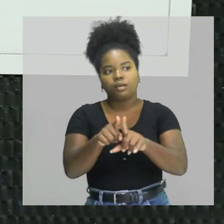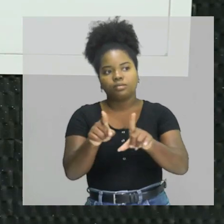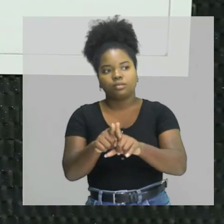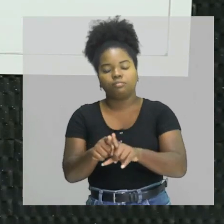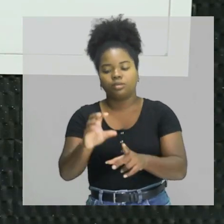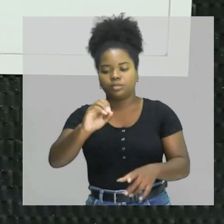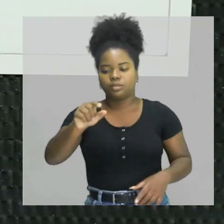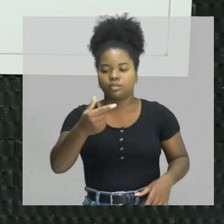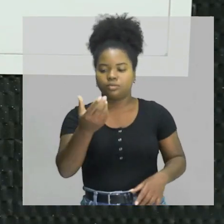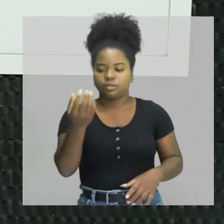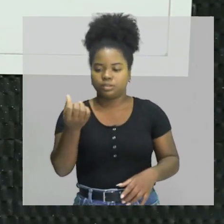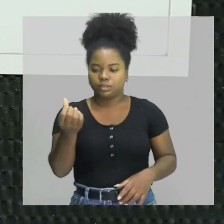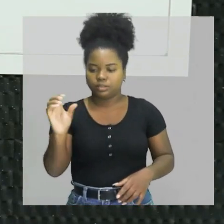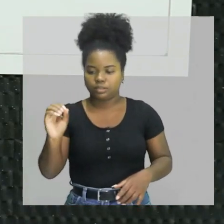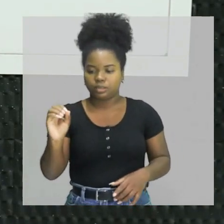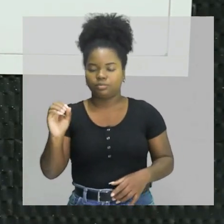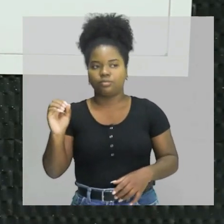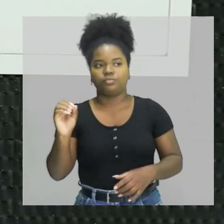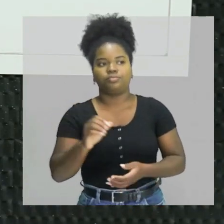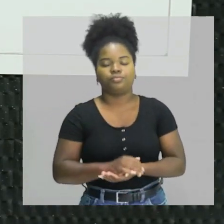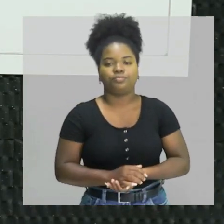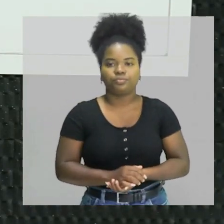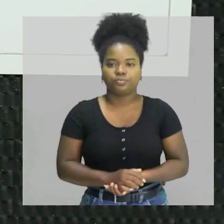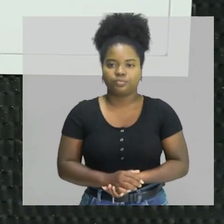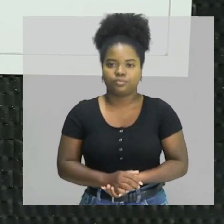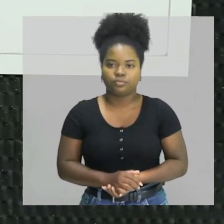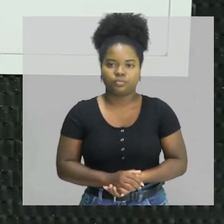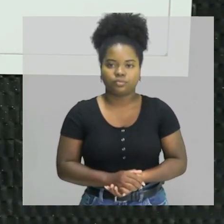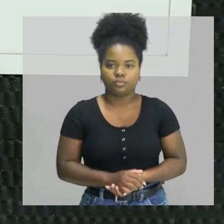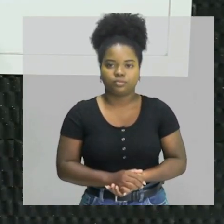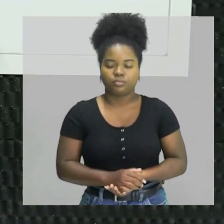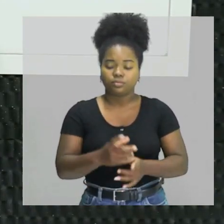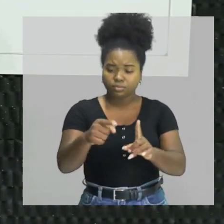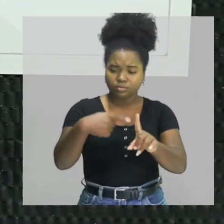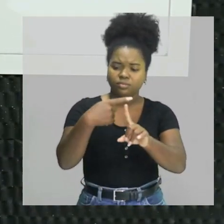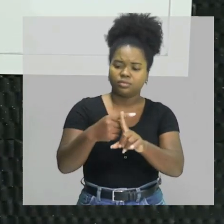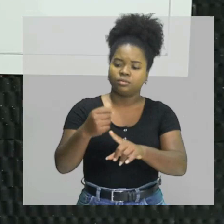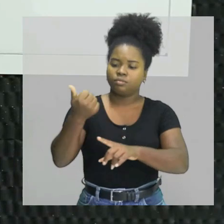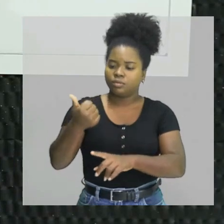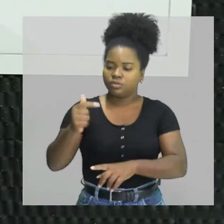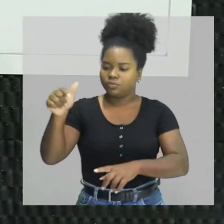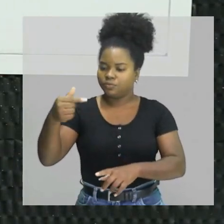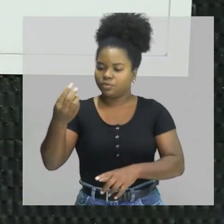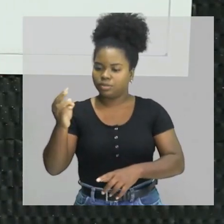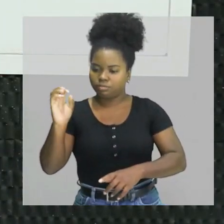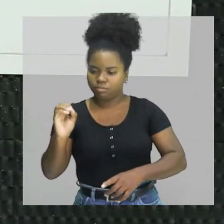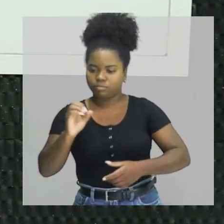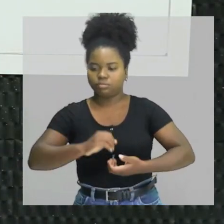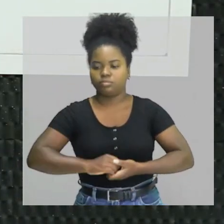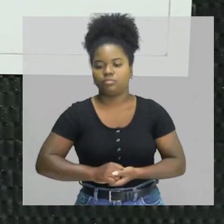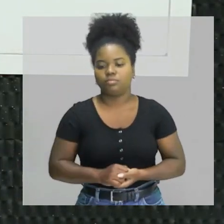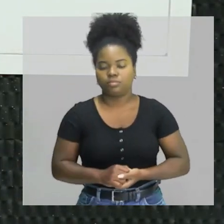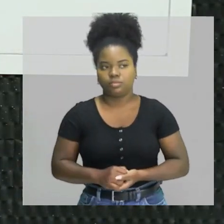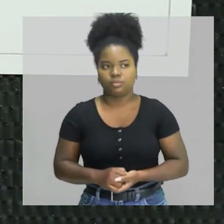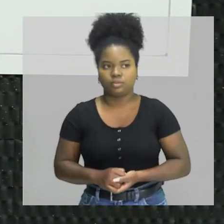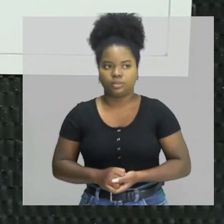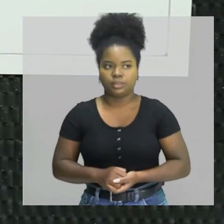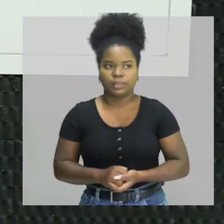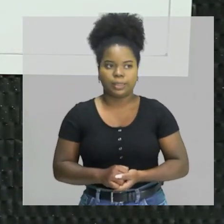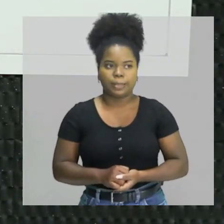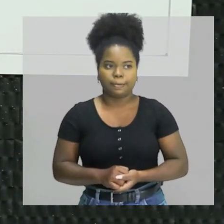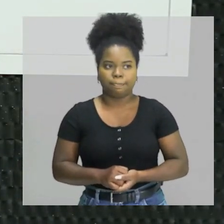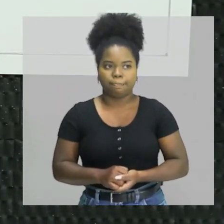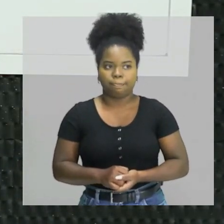0,60, que é esse pedacinho aqui, mais 1,30. Mais